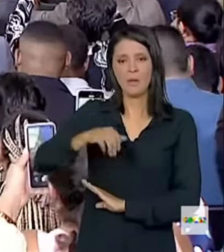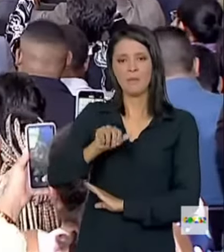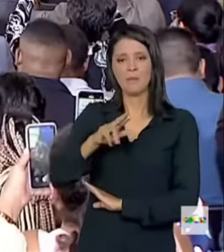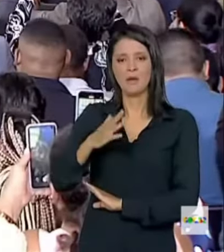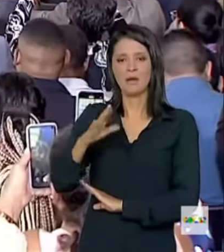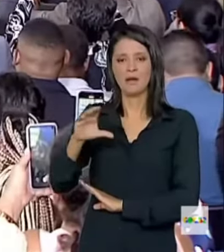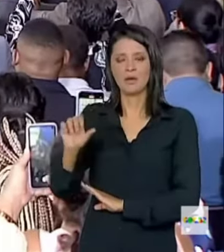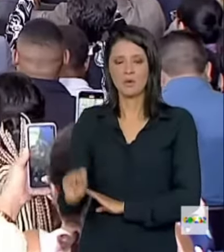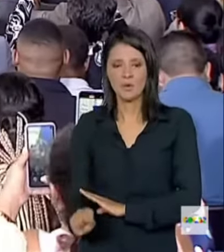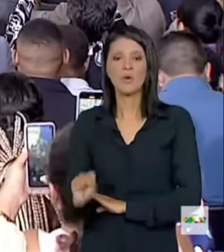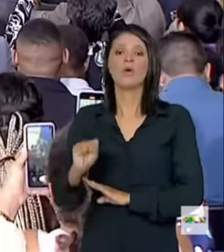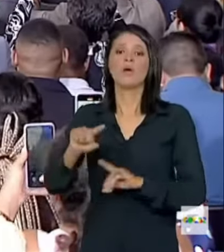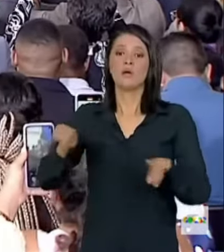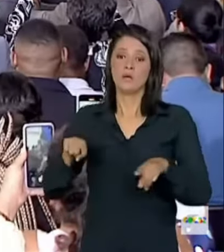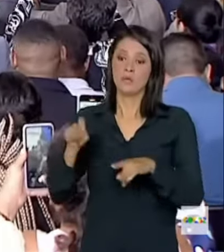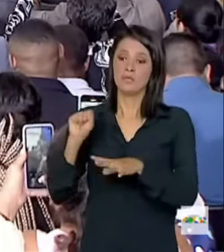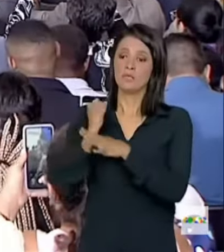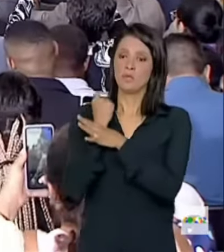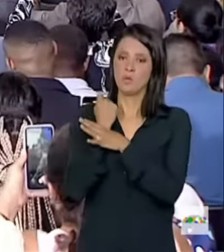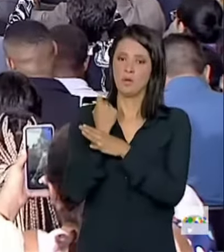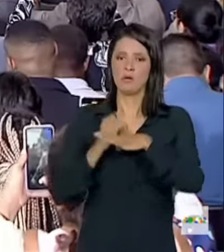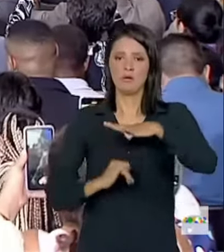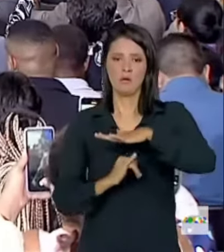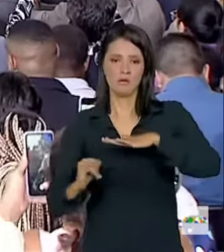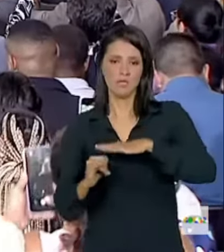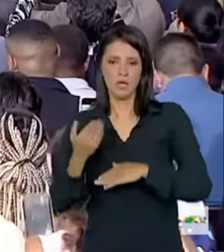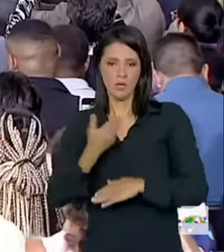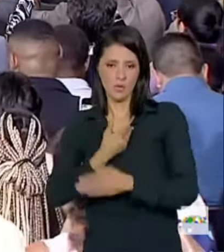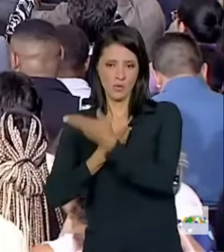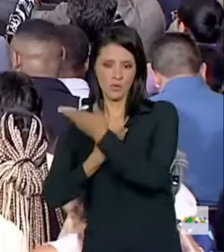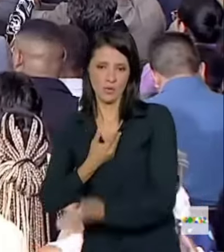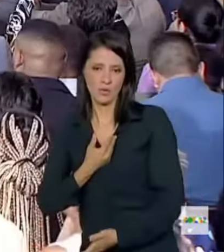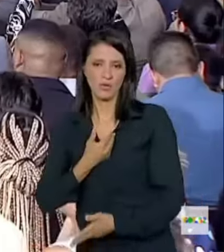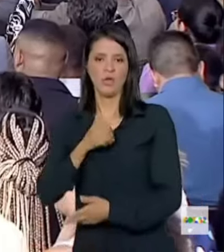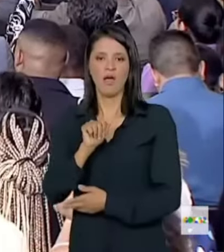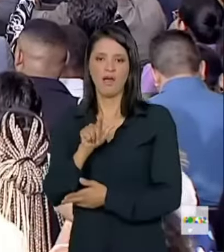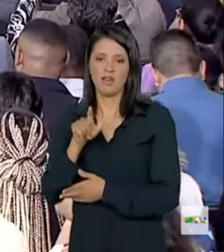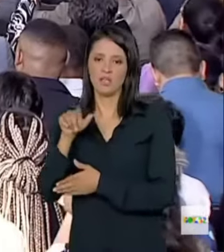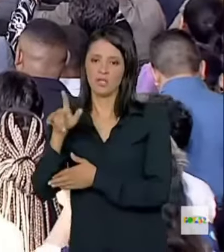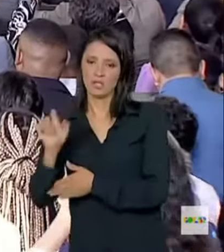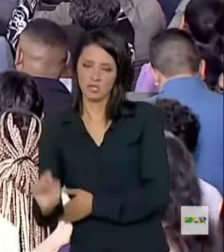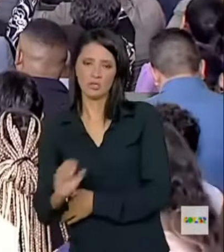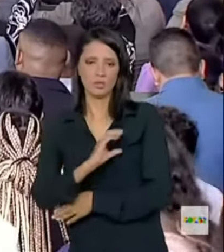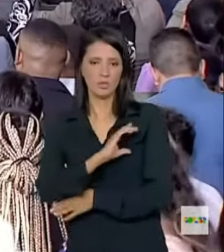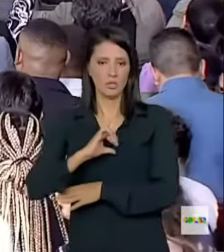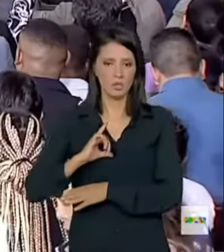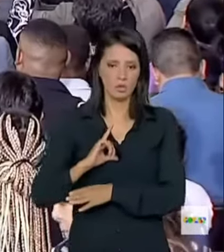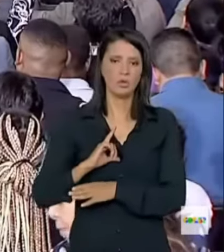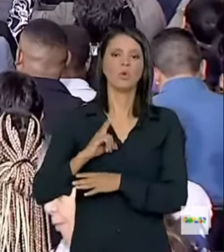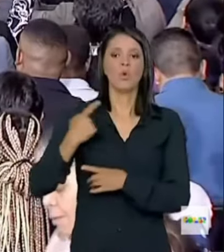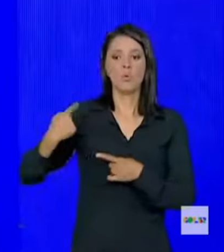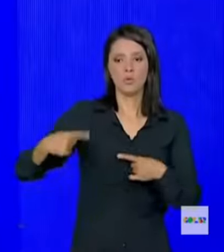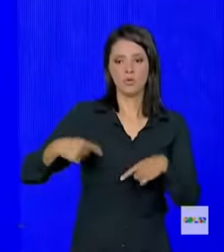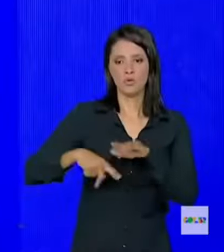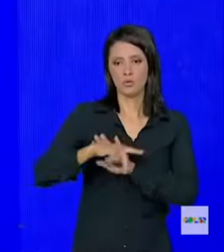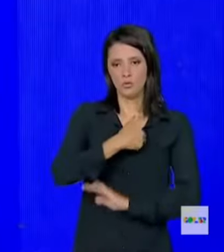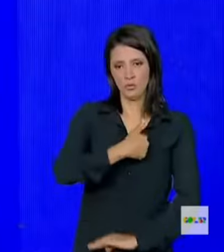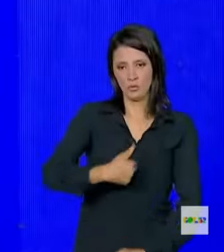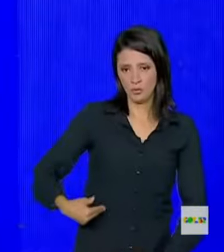do Gabinete de Segurança Institucional, o nosso companheiro Alexandre Padilha, coordenador político do nosso governo.